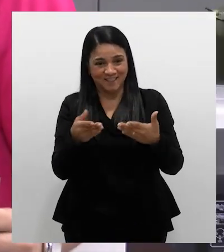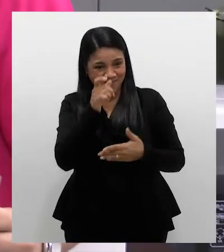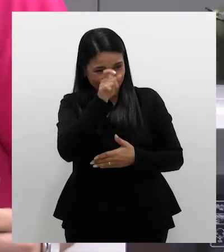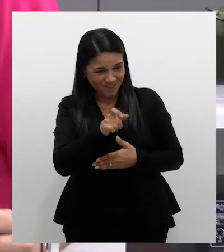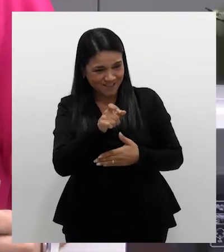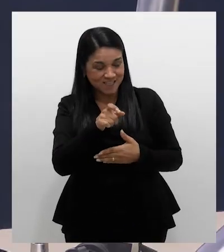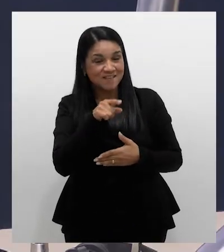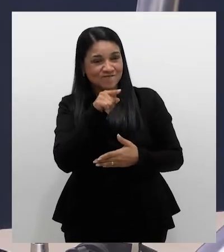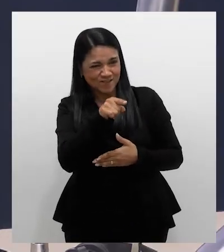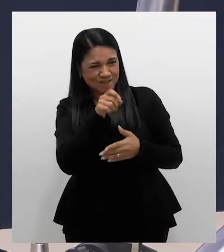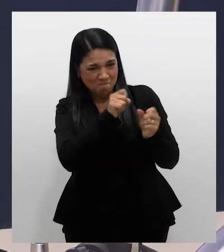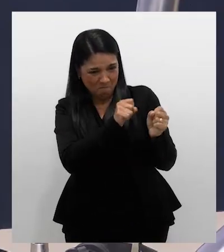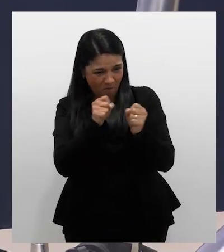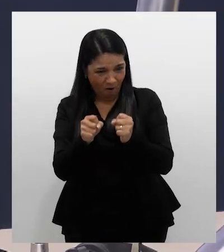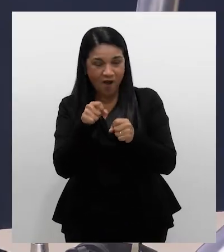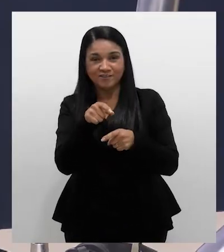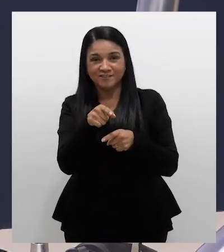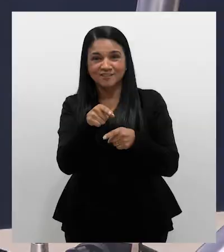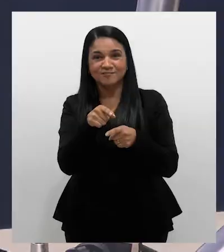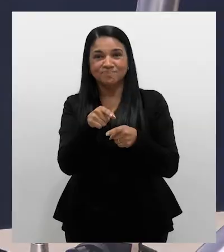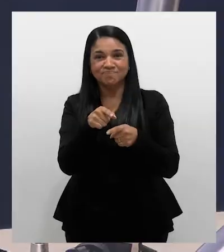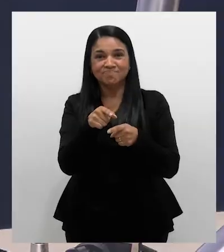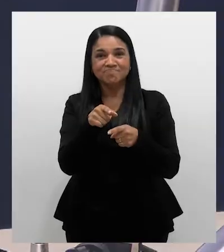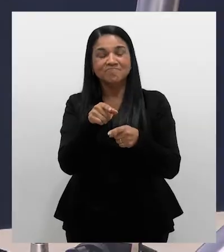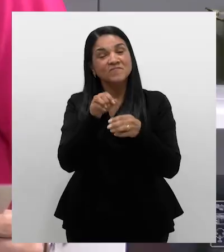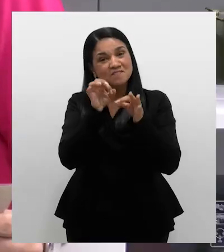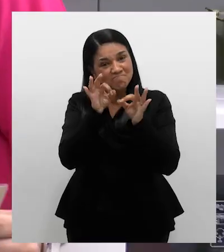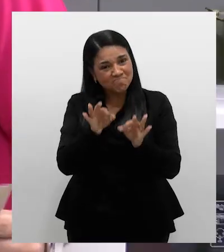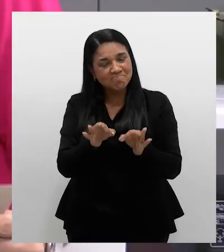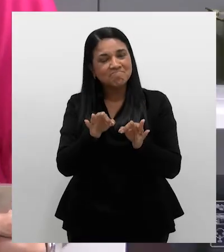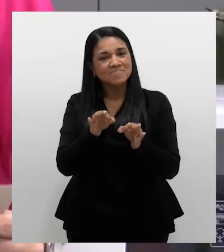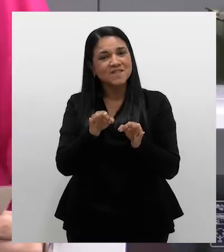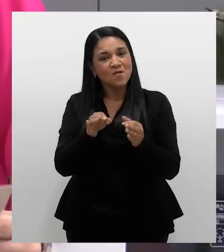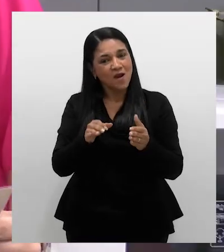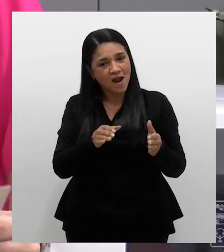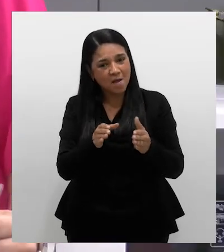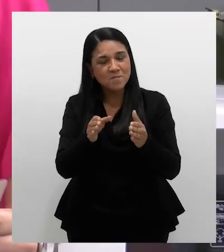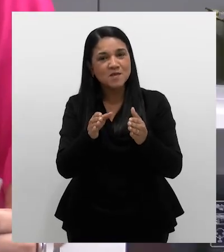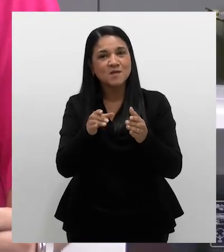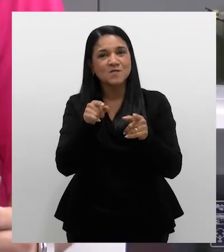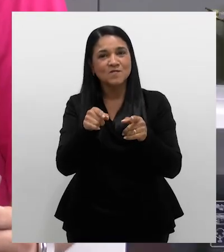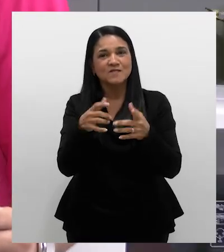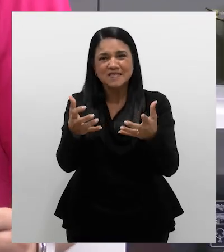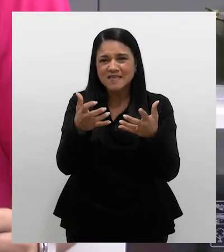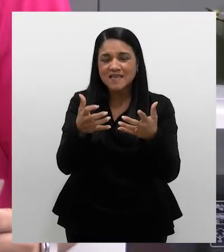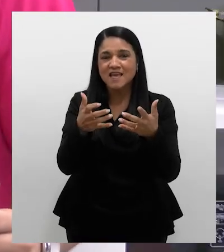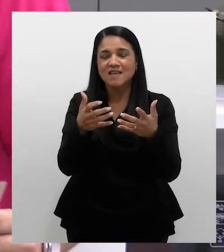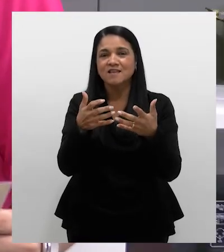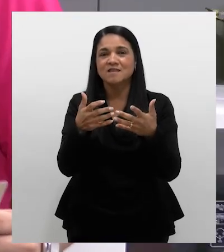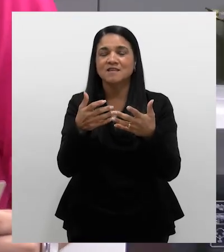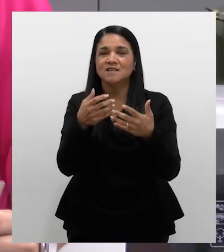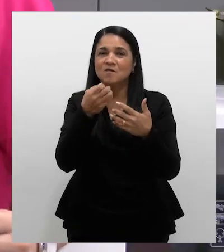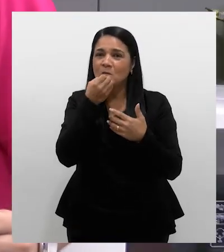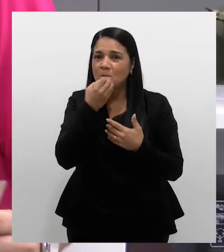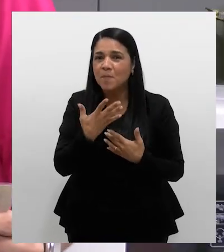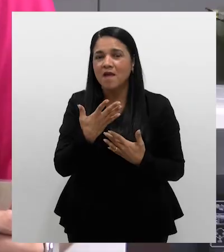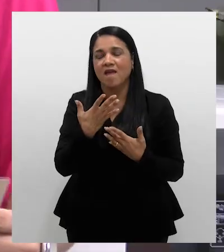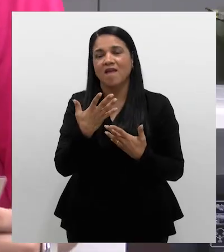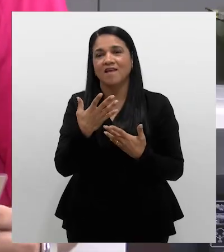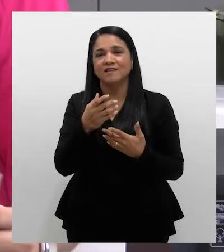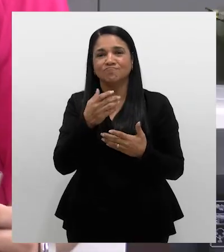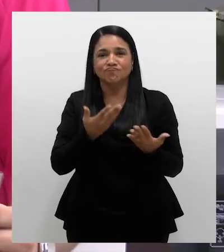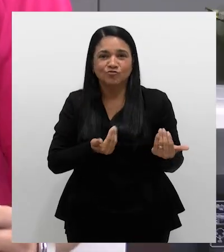Você Pode, É porque isso, tá é nascendo. exatamente. Acho que tu Isso. tá indo por esse caminho, né, Sim, cara? Você com só quer o certeza. bem da favela,